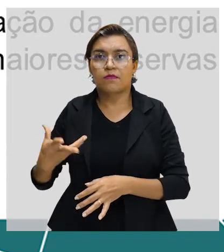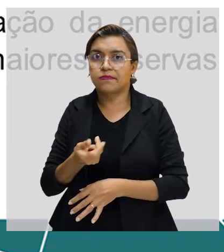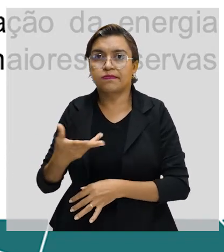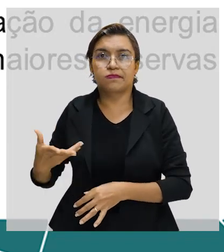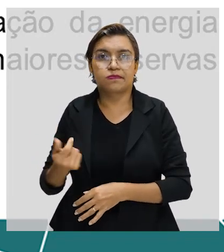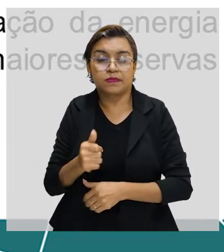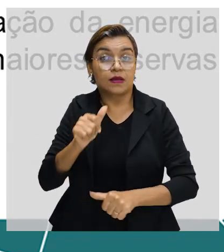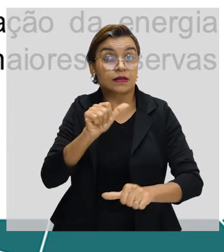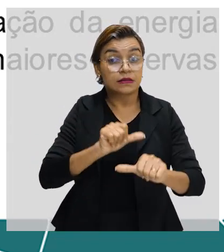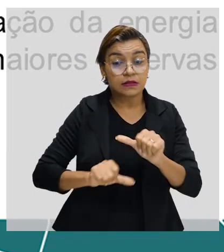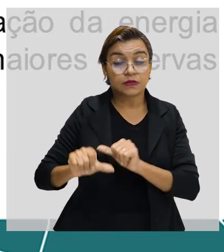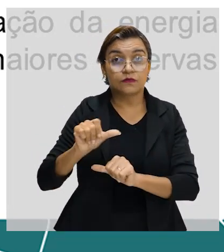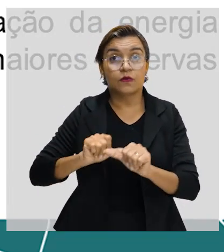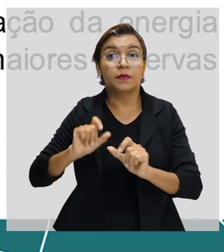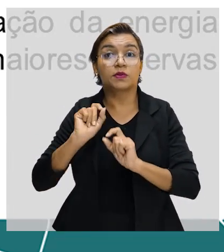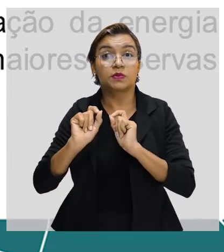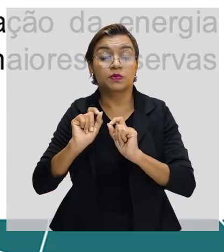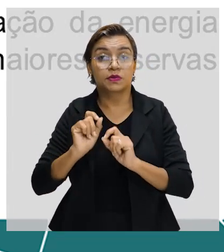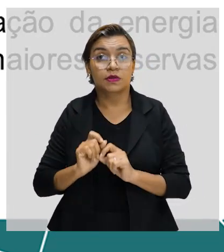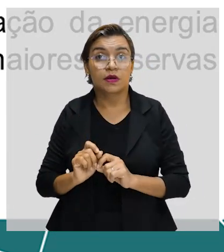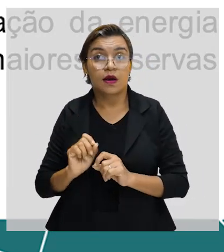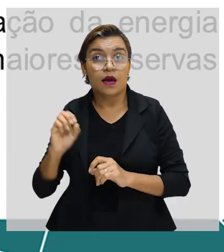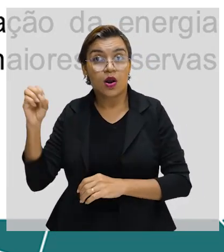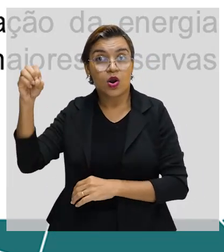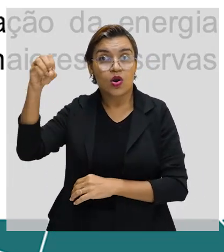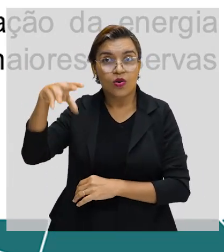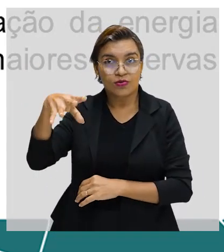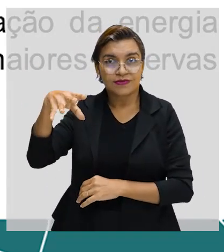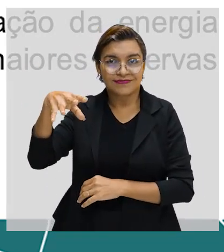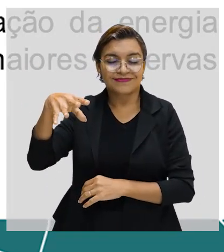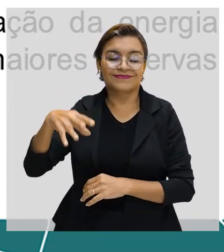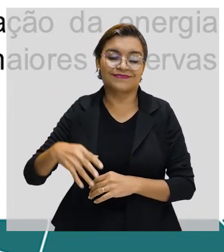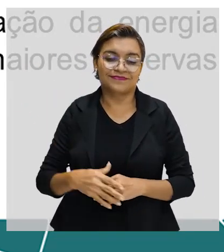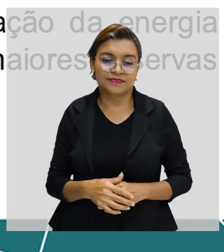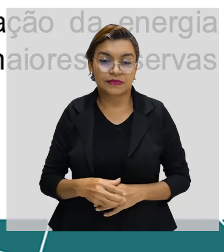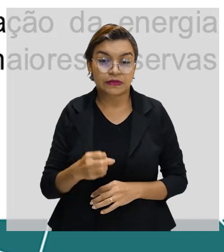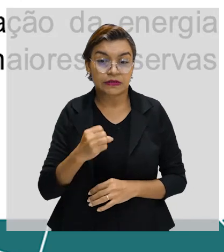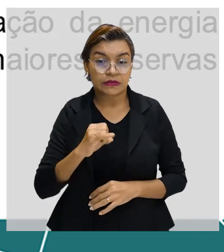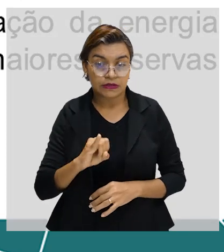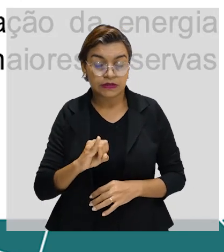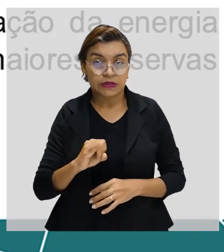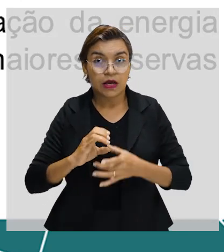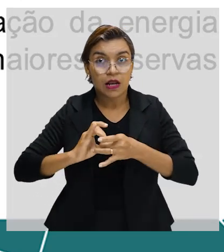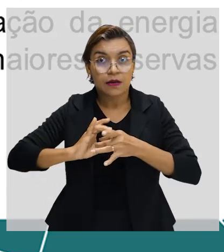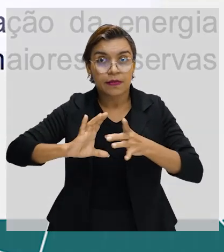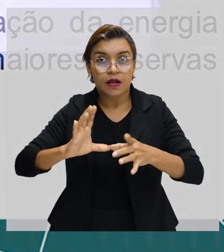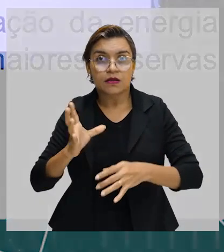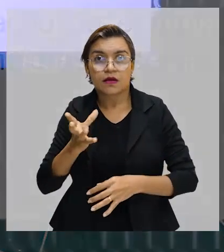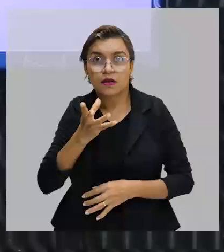é transformada aí em luz, tá ok? Se for liberada lentamente,